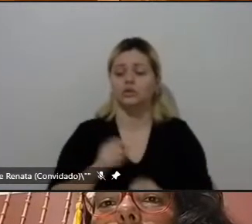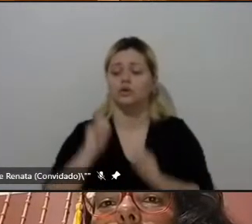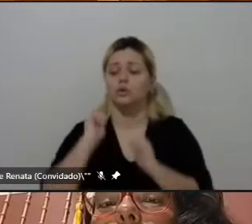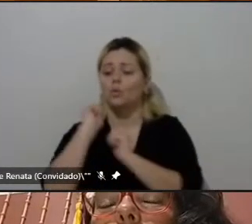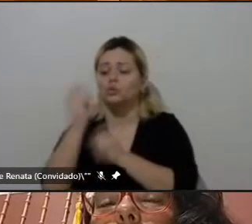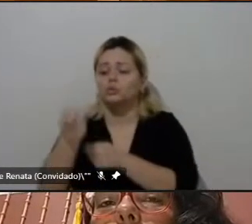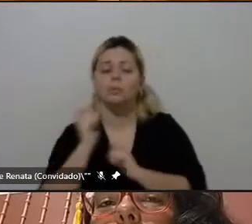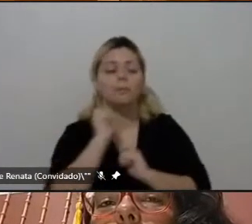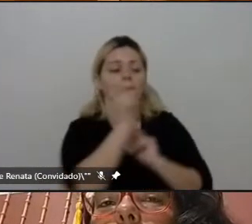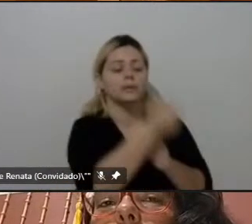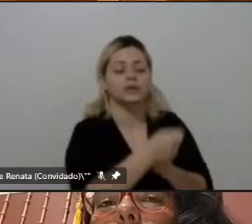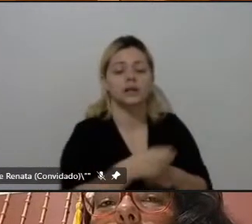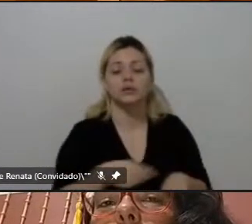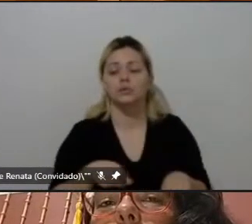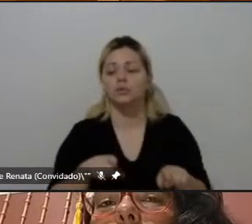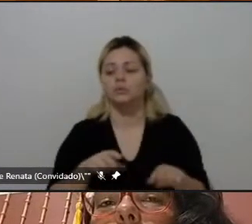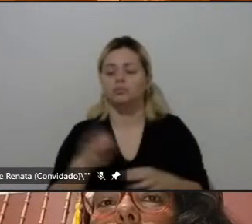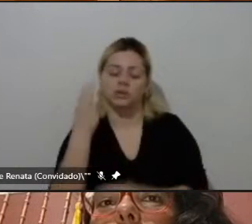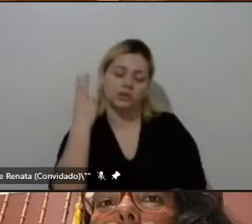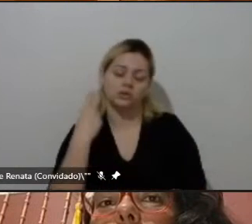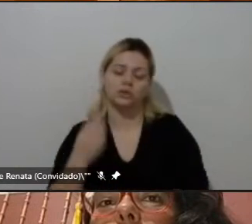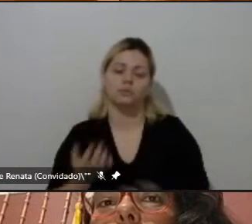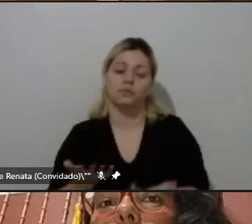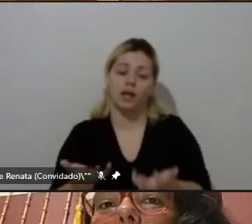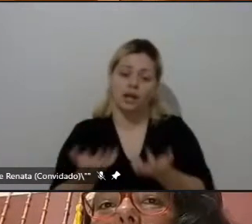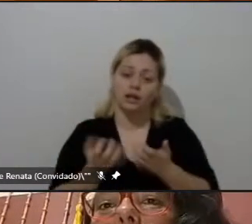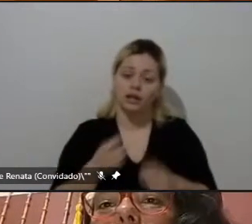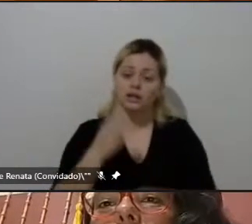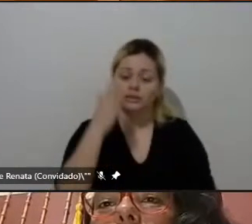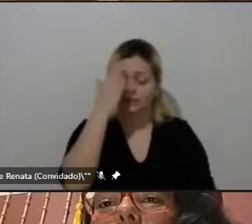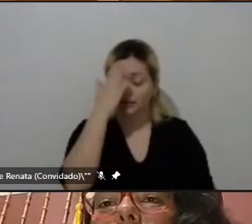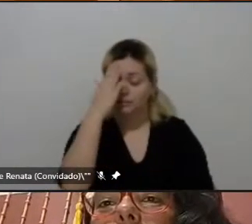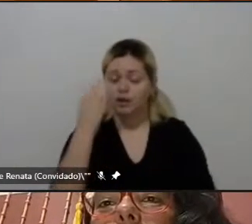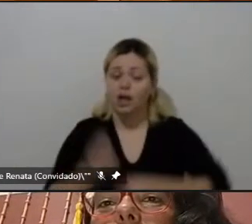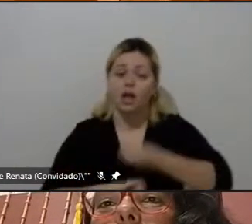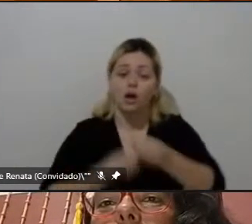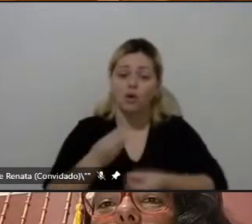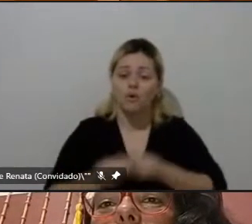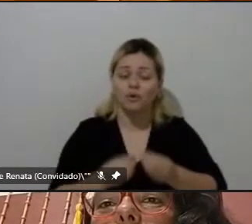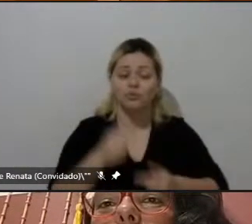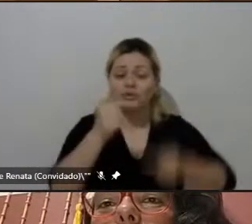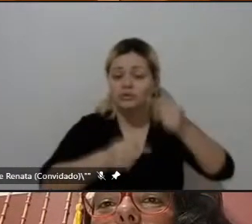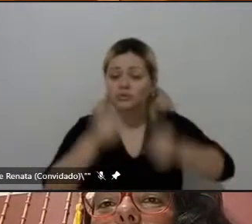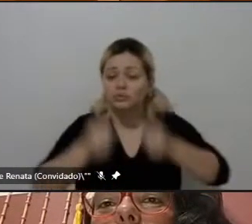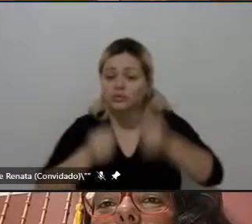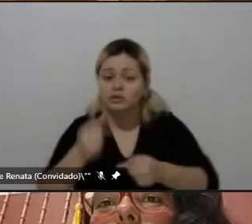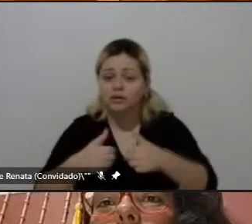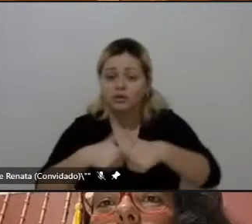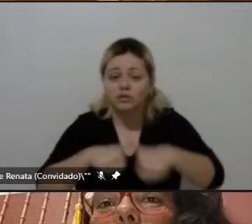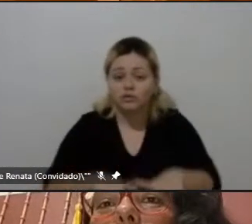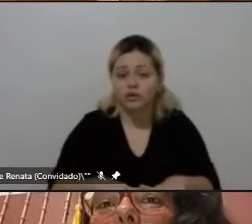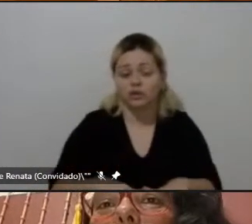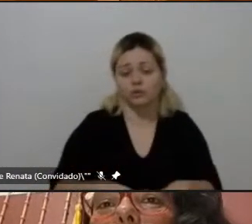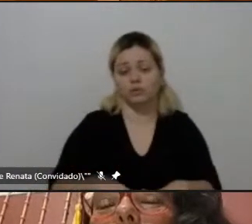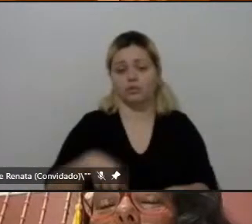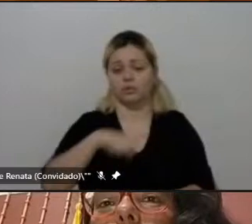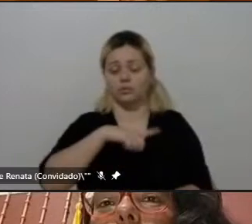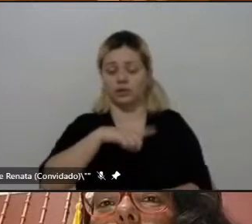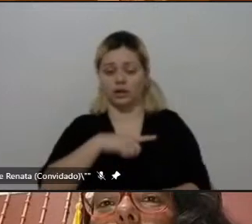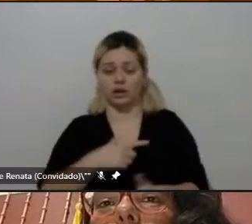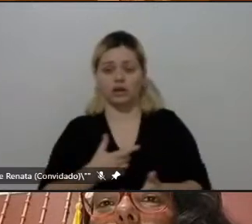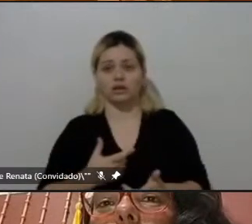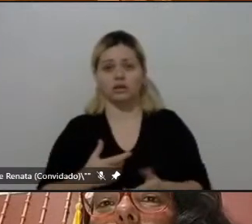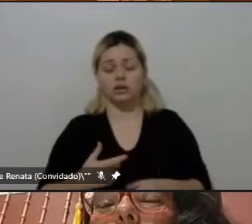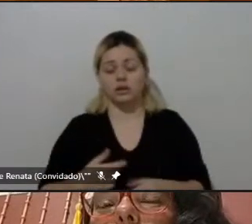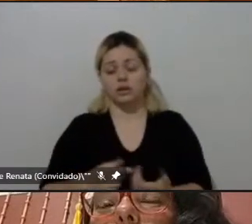né? Eu queria saber de você se isso aí, como que está essa discussão. Tem também uma discussão de um porto lá